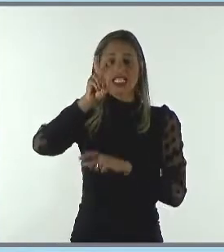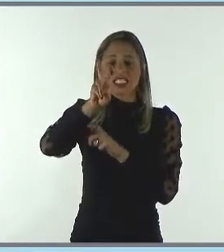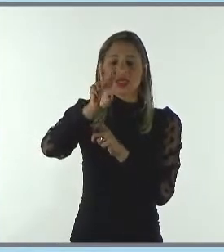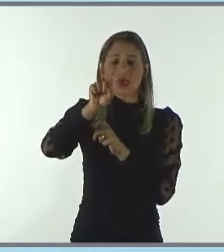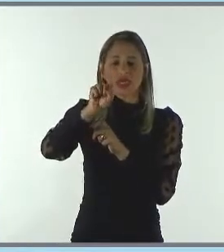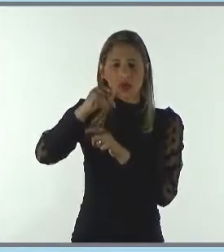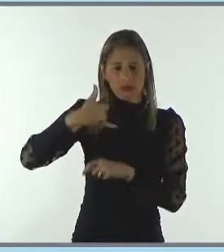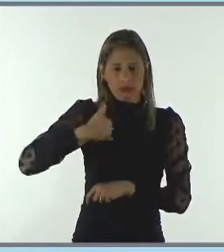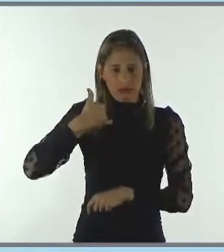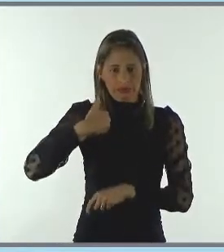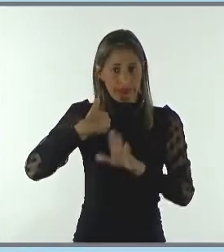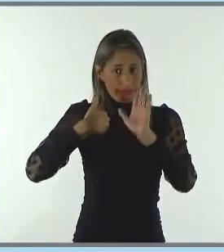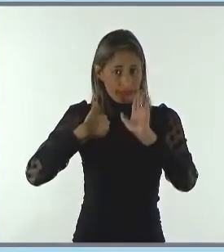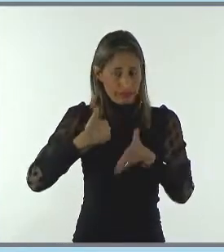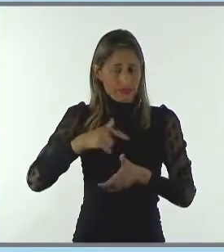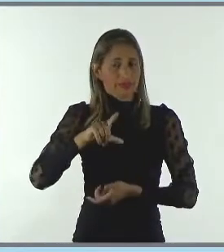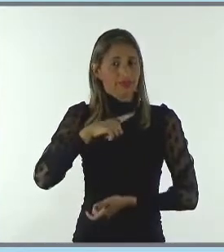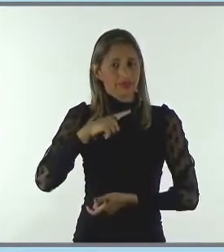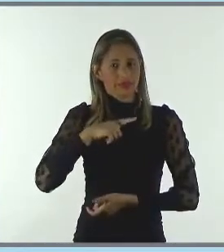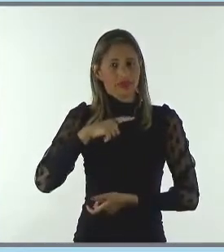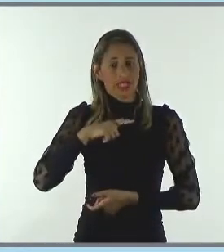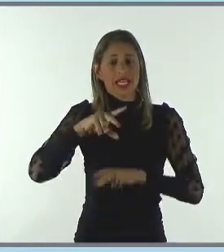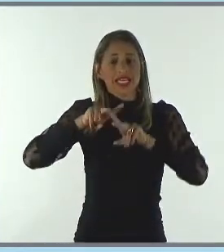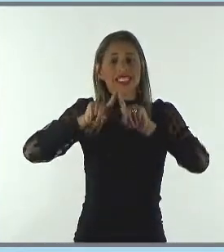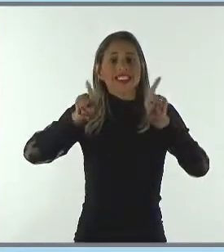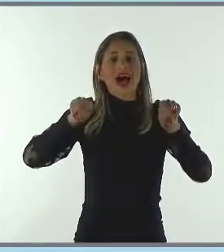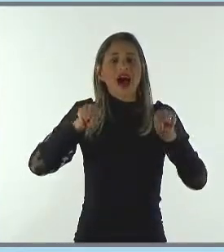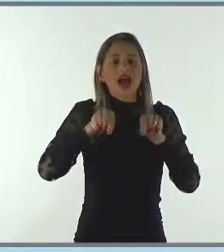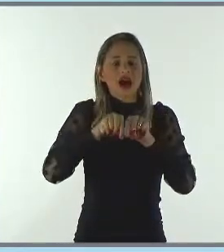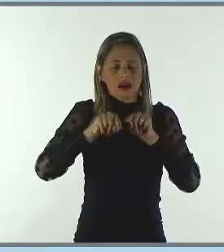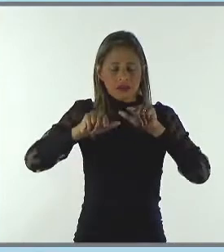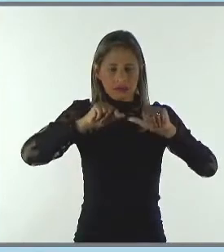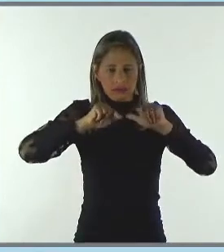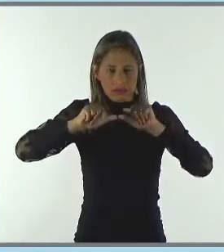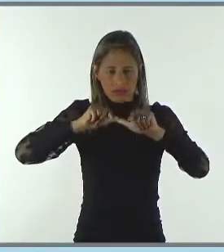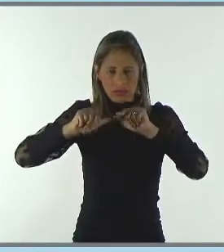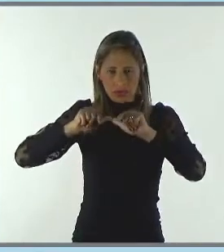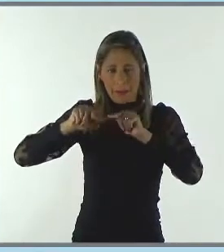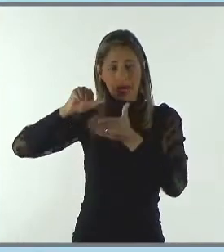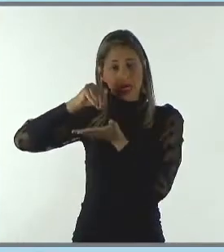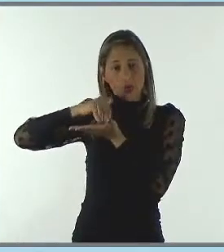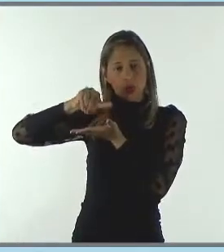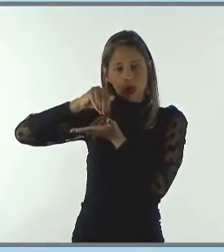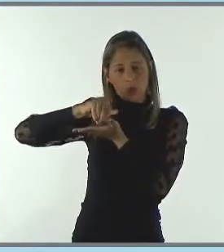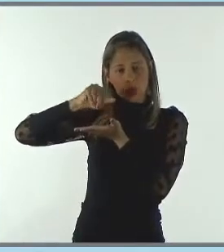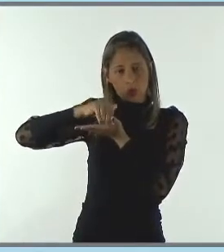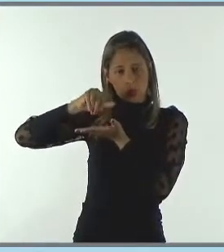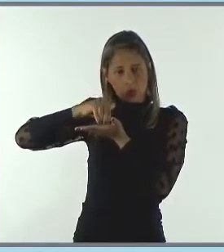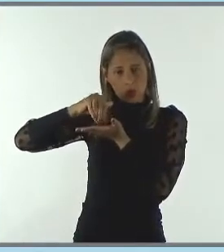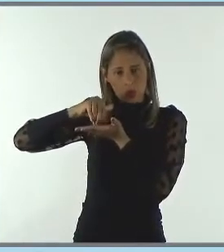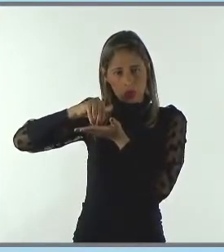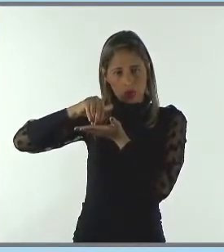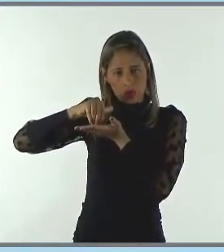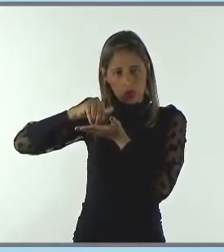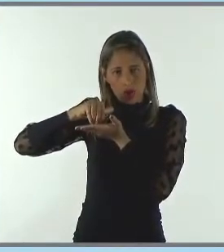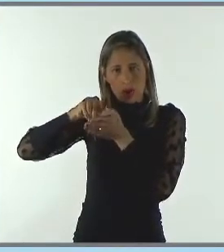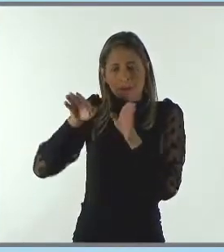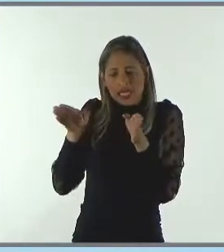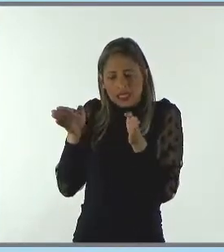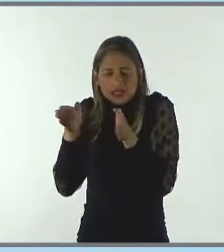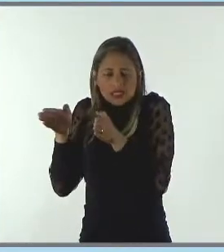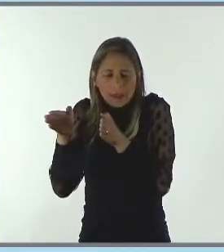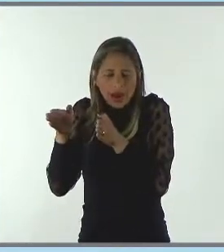anos. Estou aqui na minha sala de trabalho, que é um escritório, uma parte mais apartada da